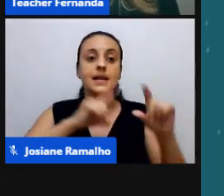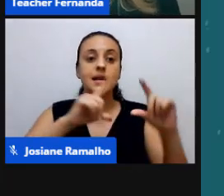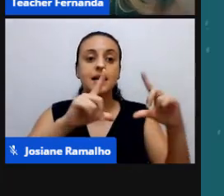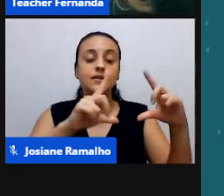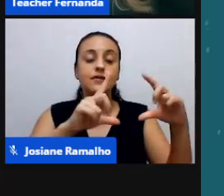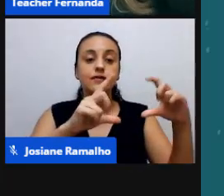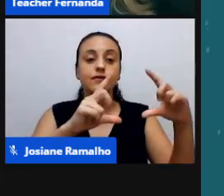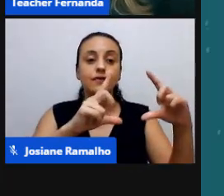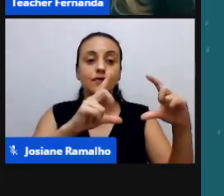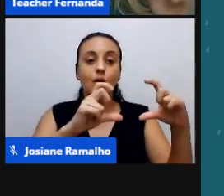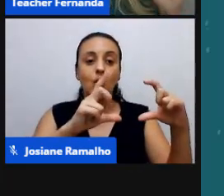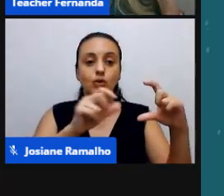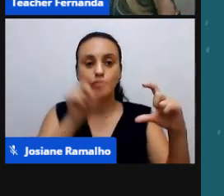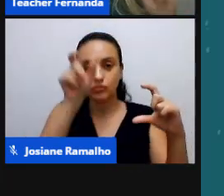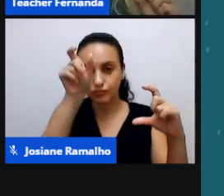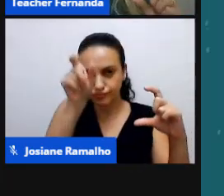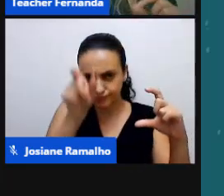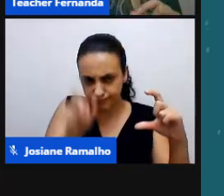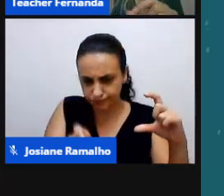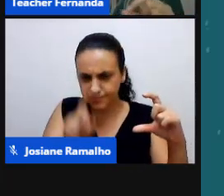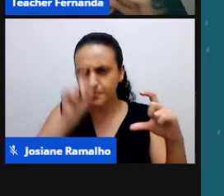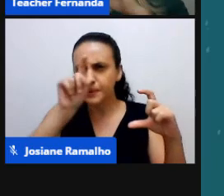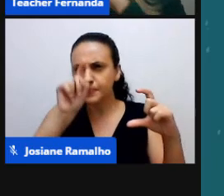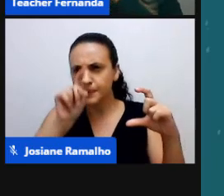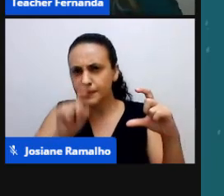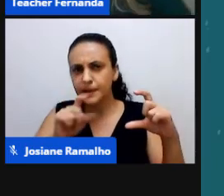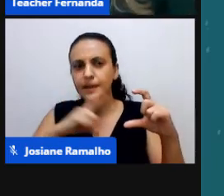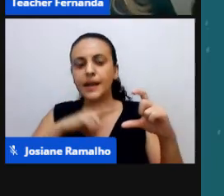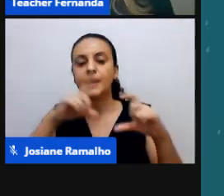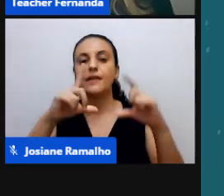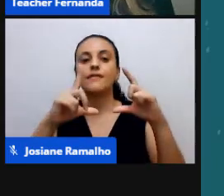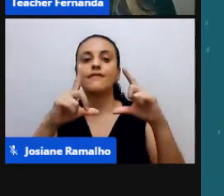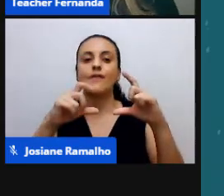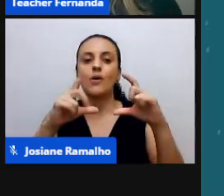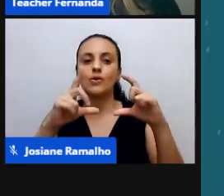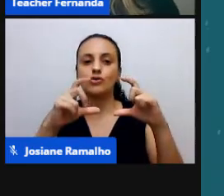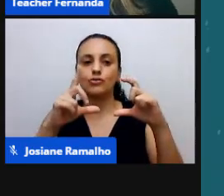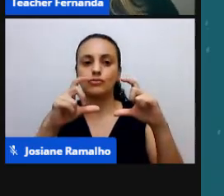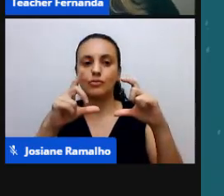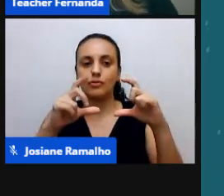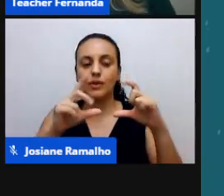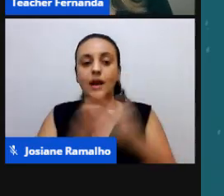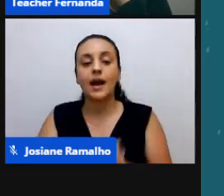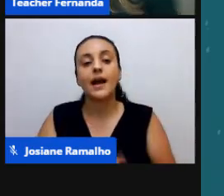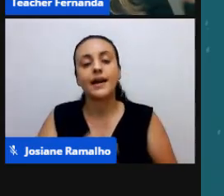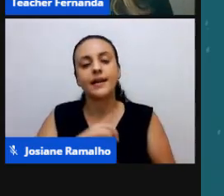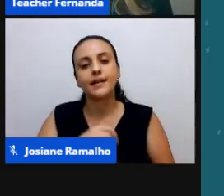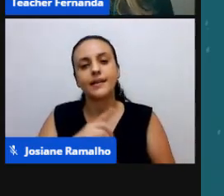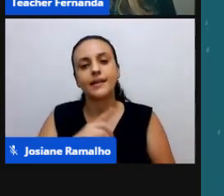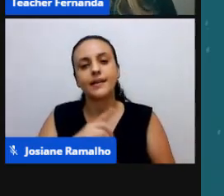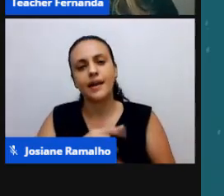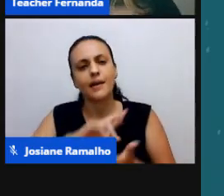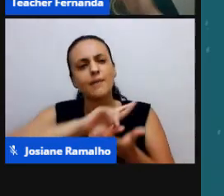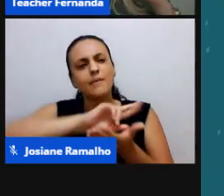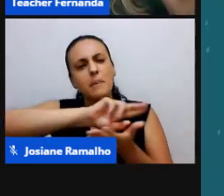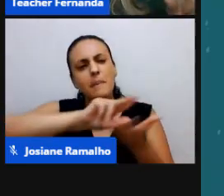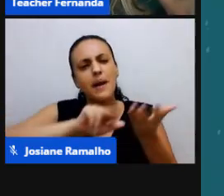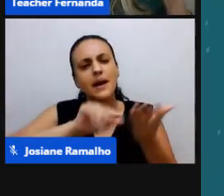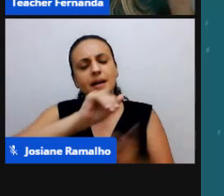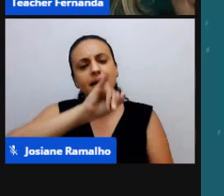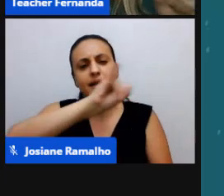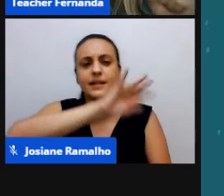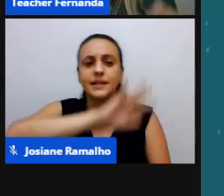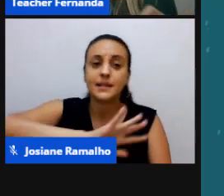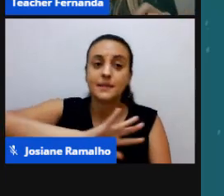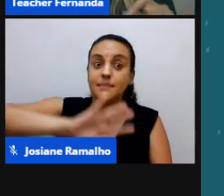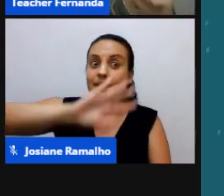mostrei para vocês, também existe um espaço das fotos. Você tem acesso a essa coleção de imagens, então você pode fazer a sua aula muito mais dinâmica